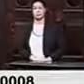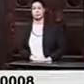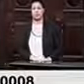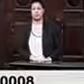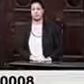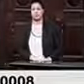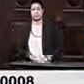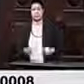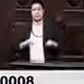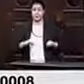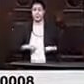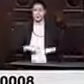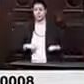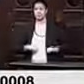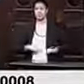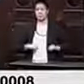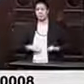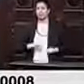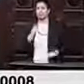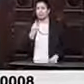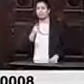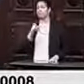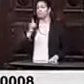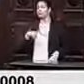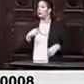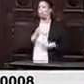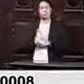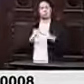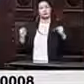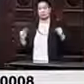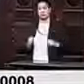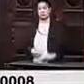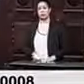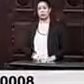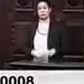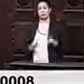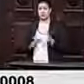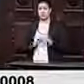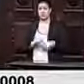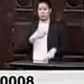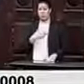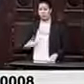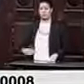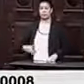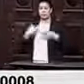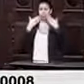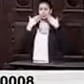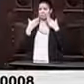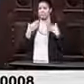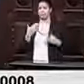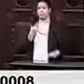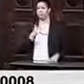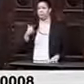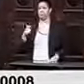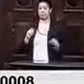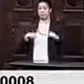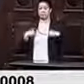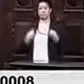O sofrimento humano é muito grande. E o governador não demonstra